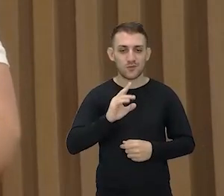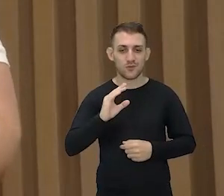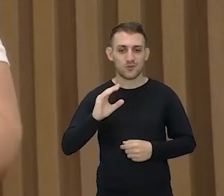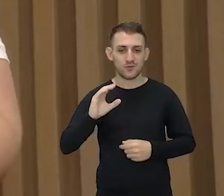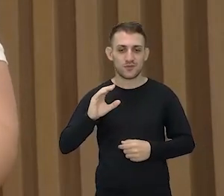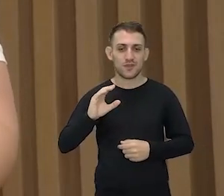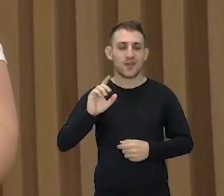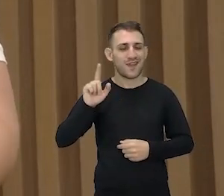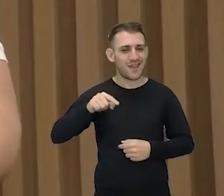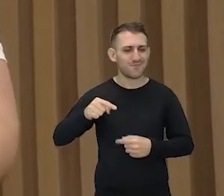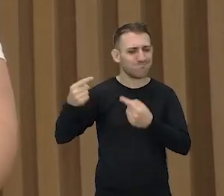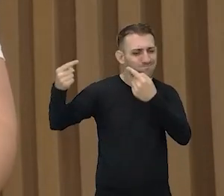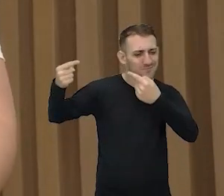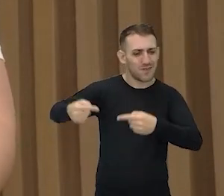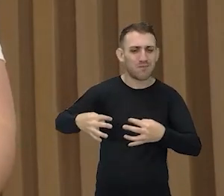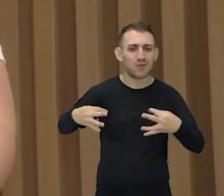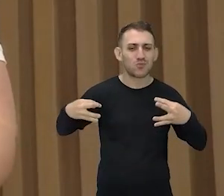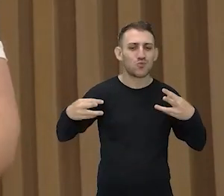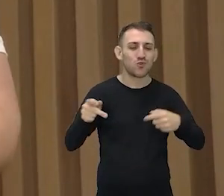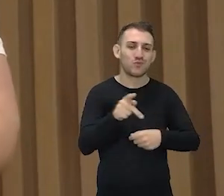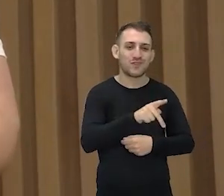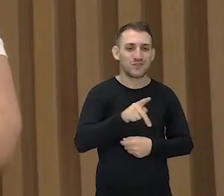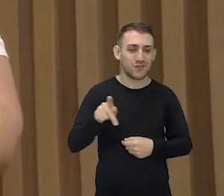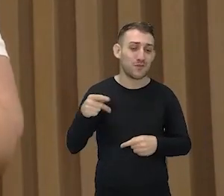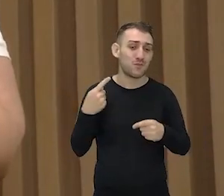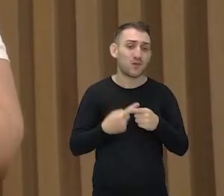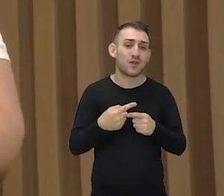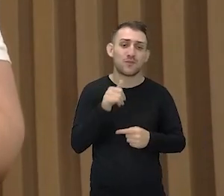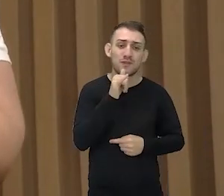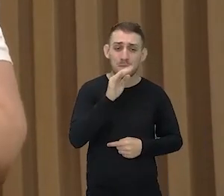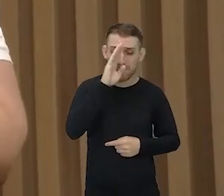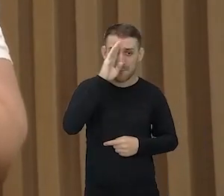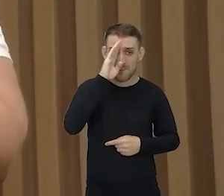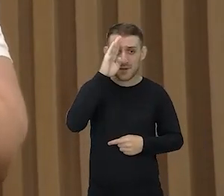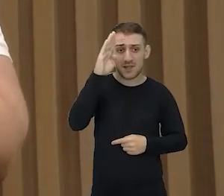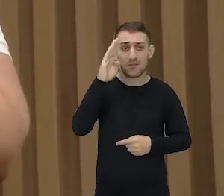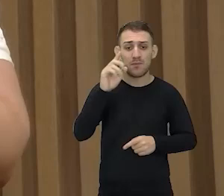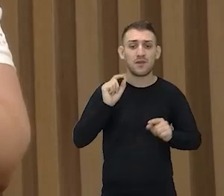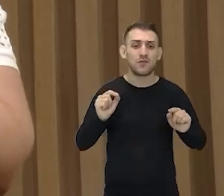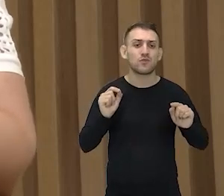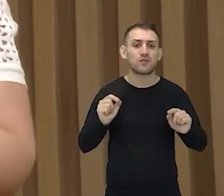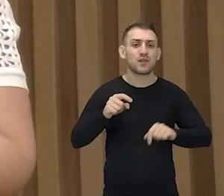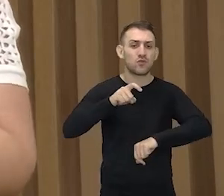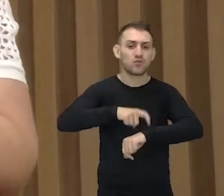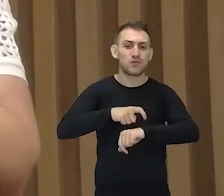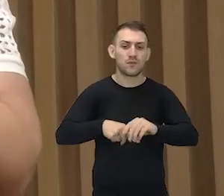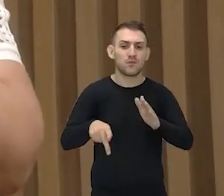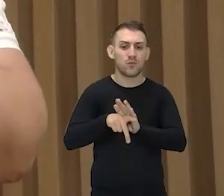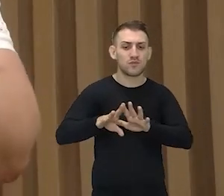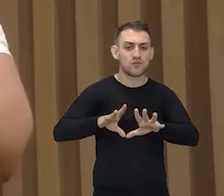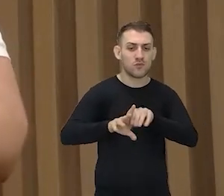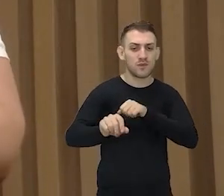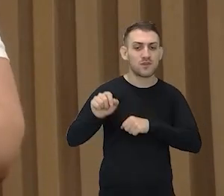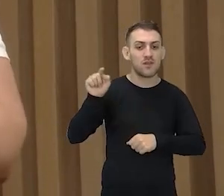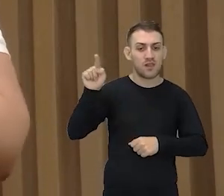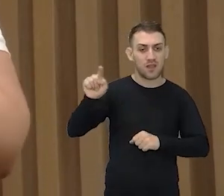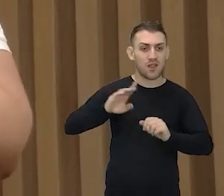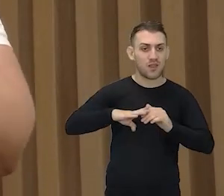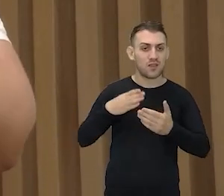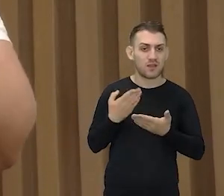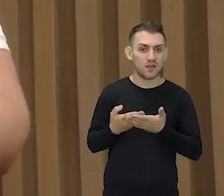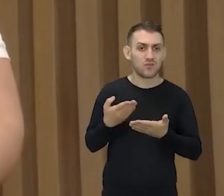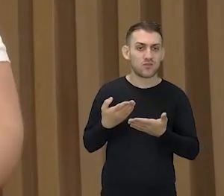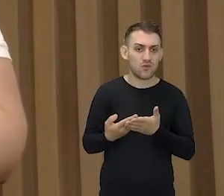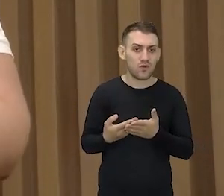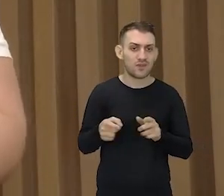era um grande desafio para todos esses professores, porque principalmente o tempo de formação lá na escola